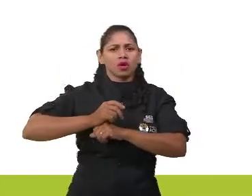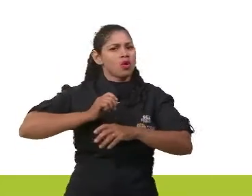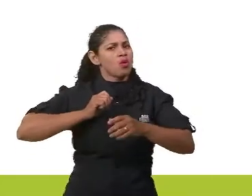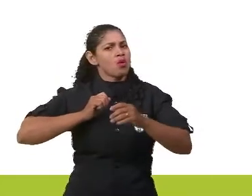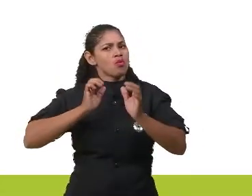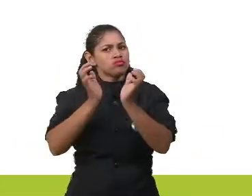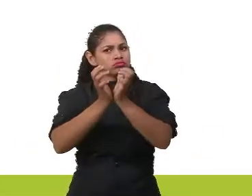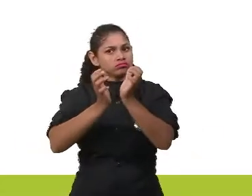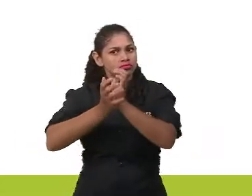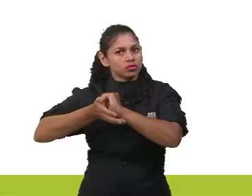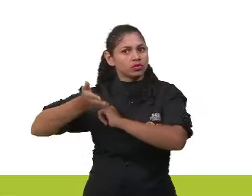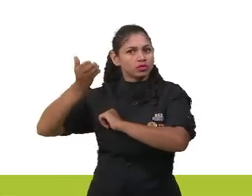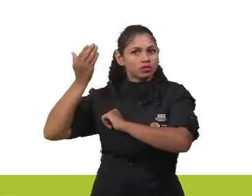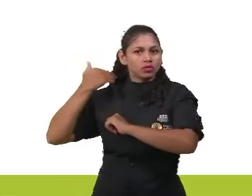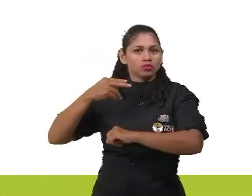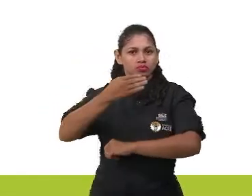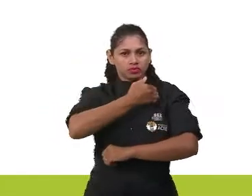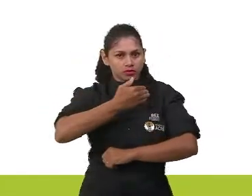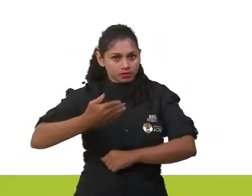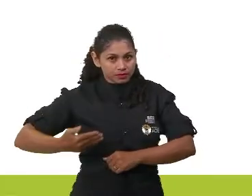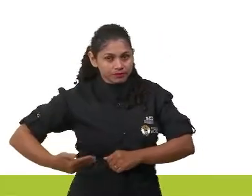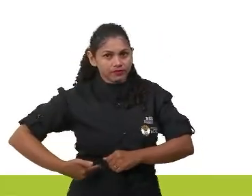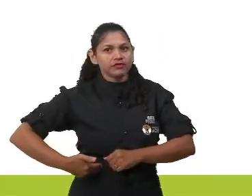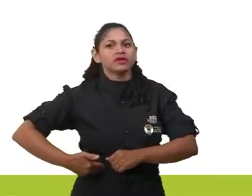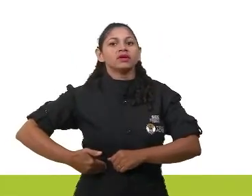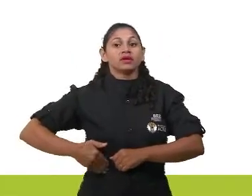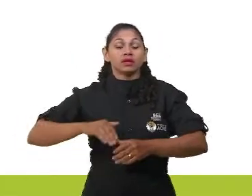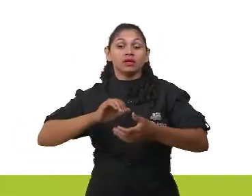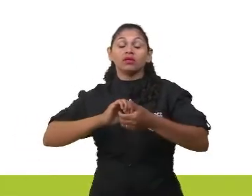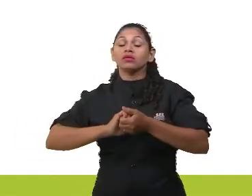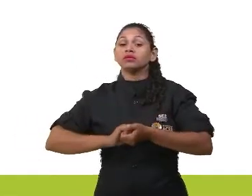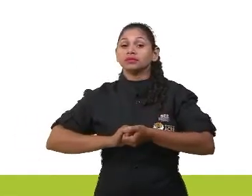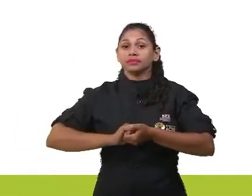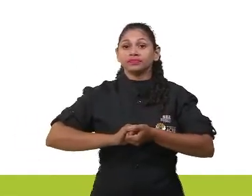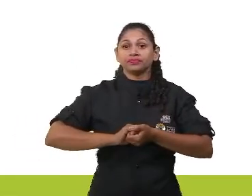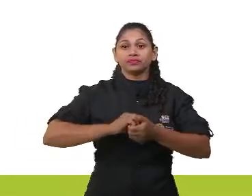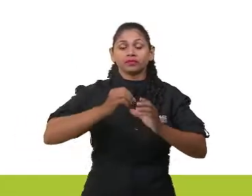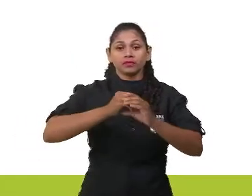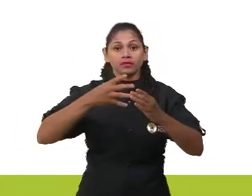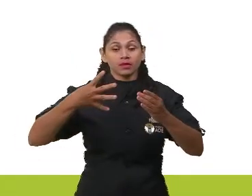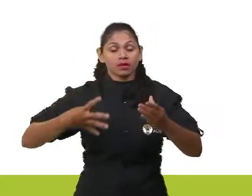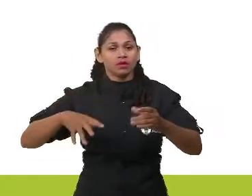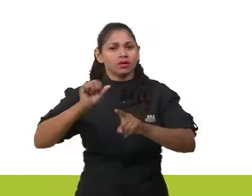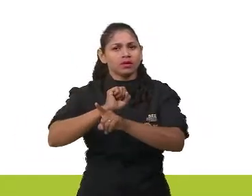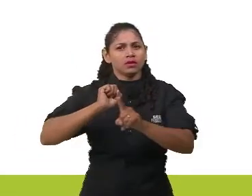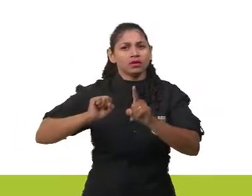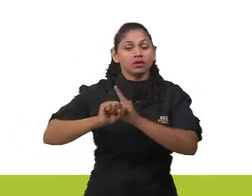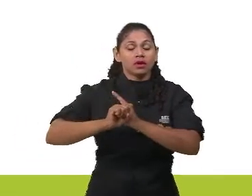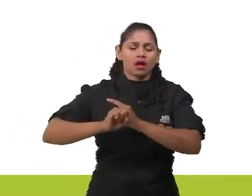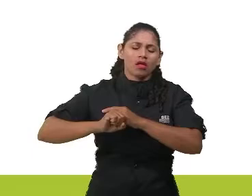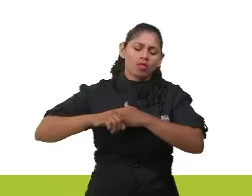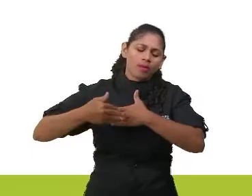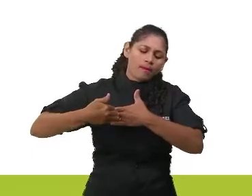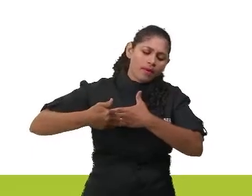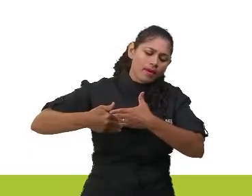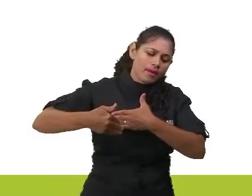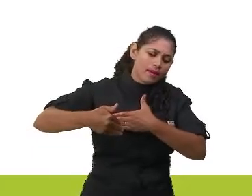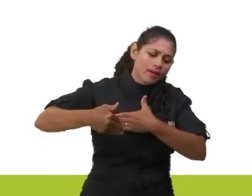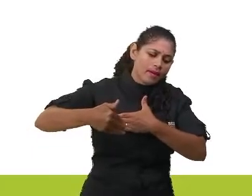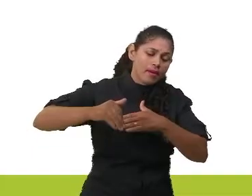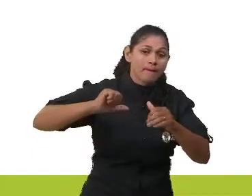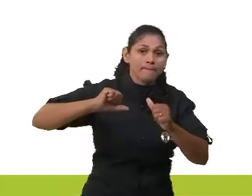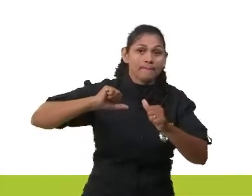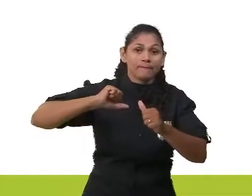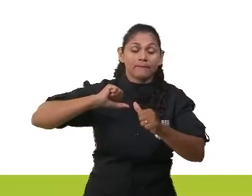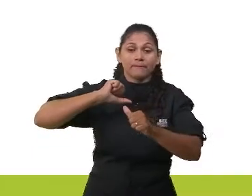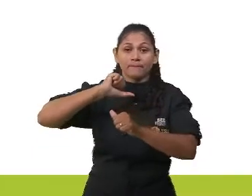posto esse tipo de política e economia e as características da sociedade, que vão ser, ao longo do tempo, contrariadas